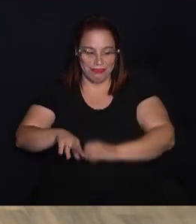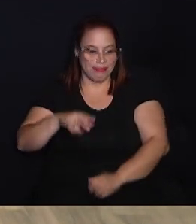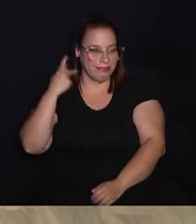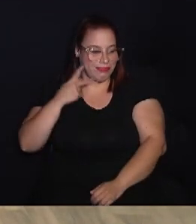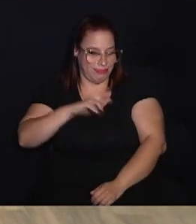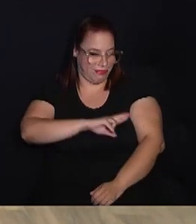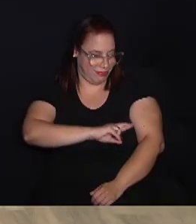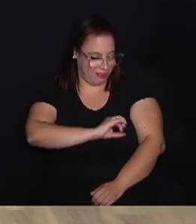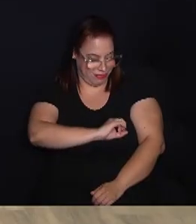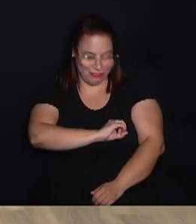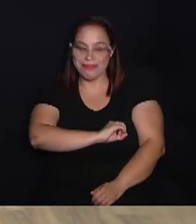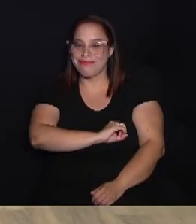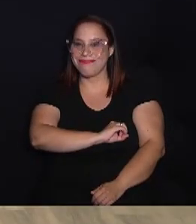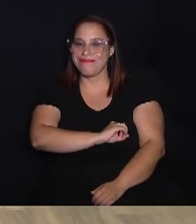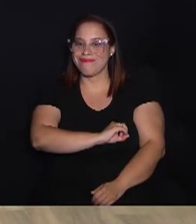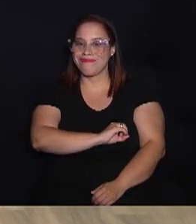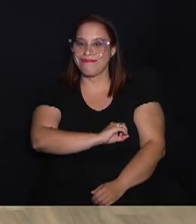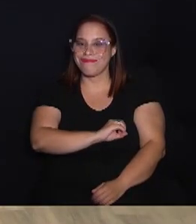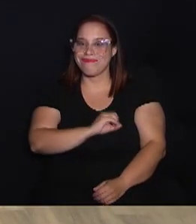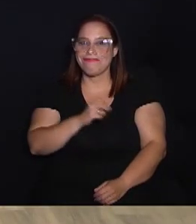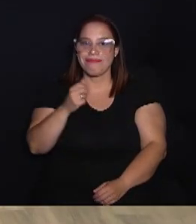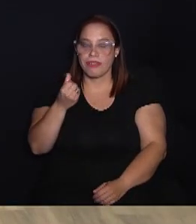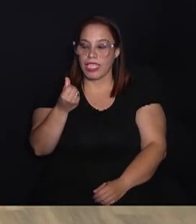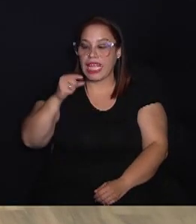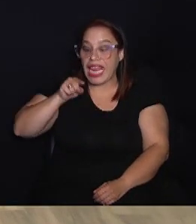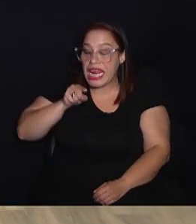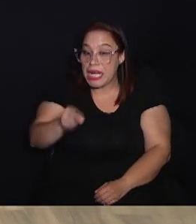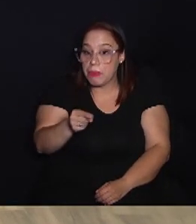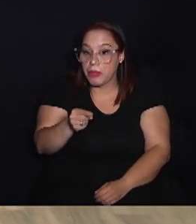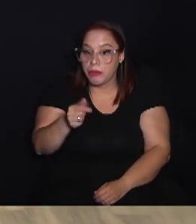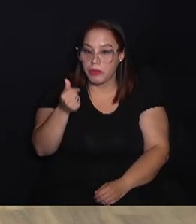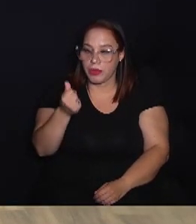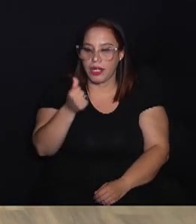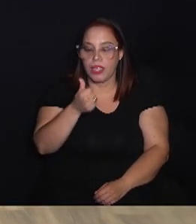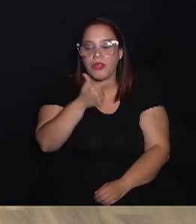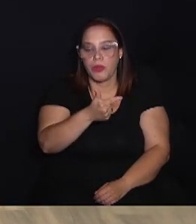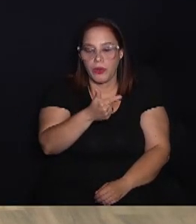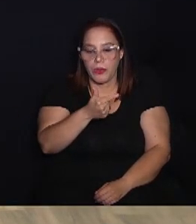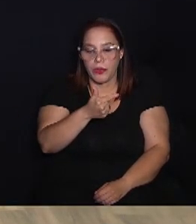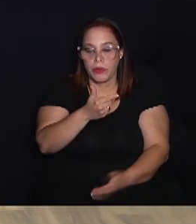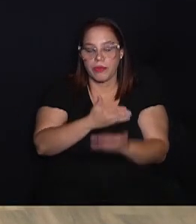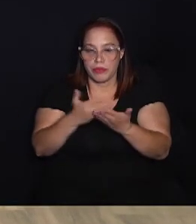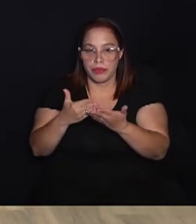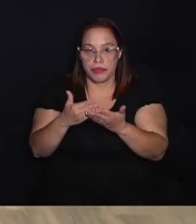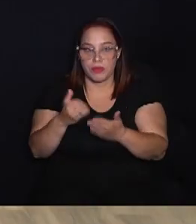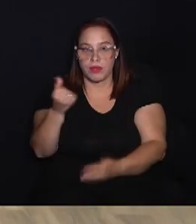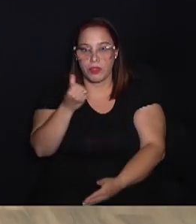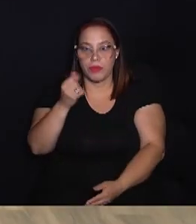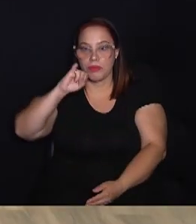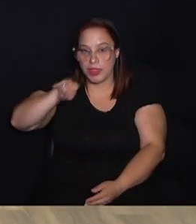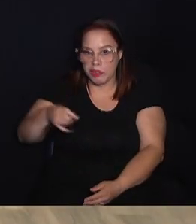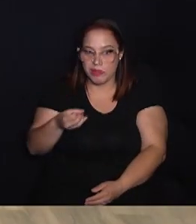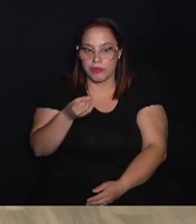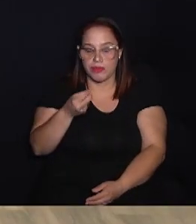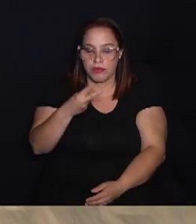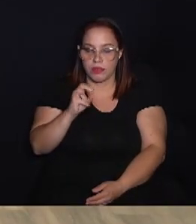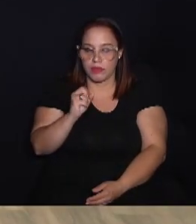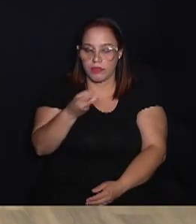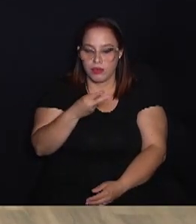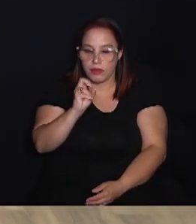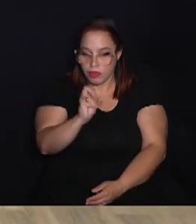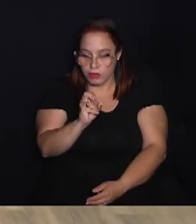mandato aqui na Câmara Municipal de Campinas, assim como Rubens Gás, do PSB, já é vereador e segue no